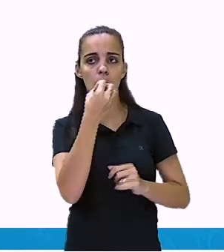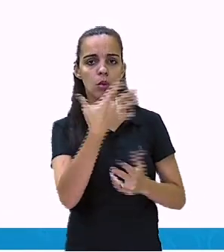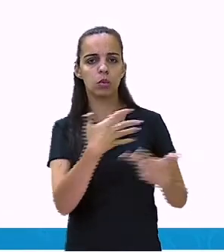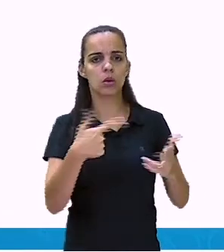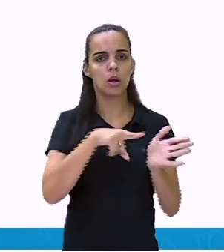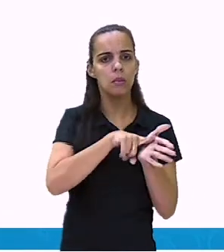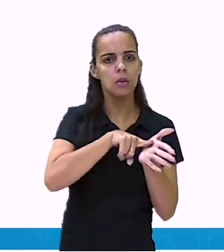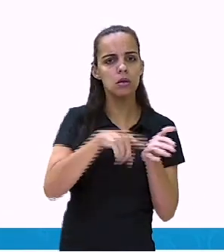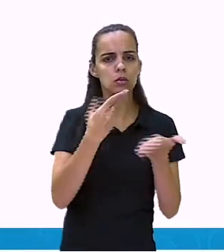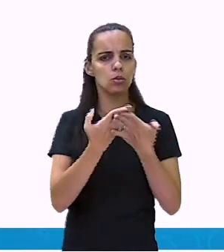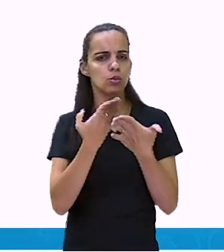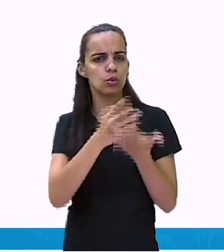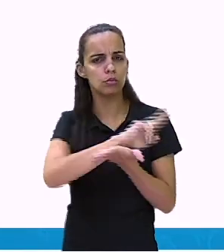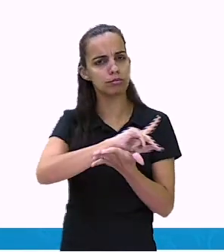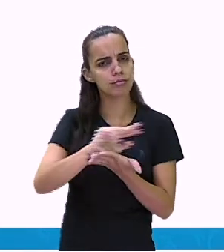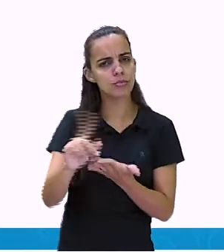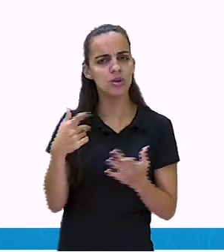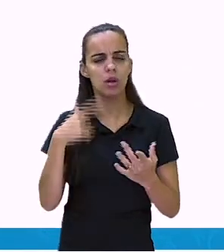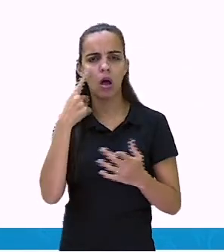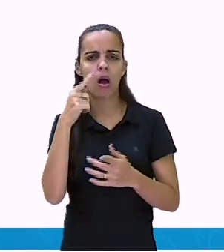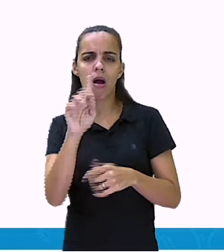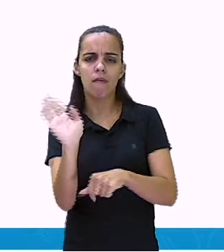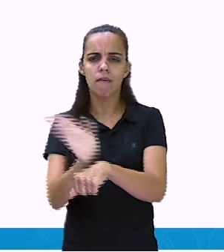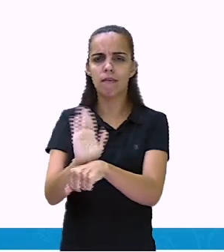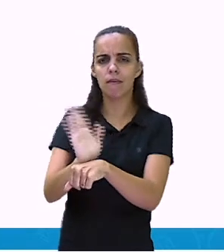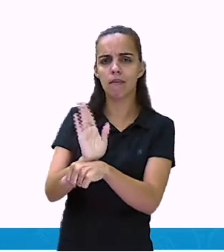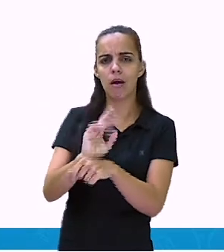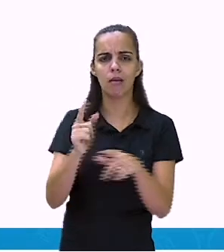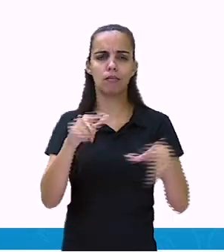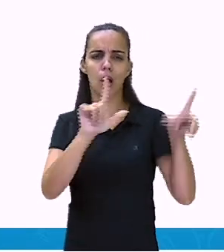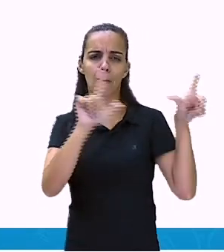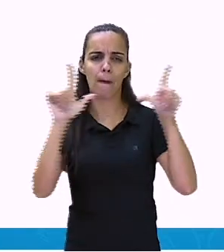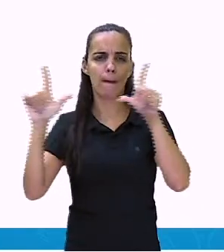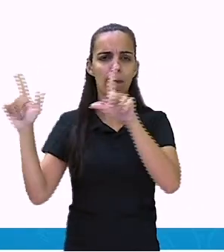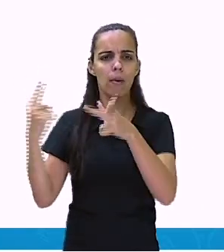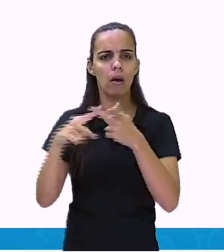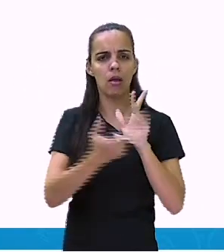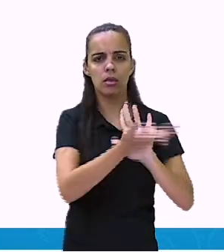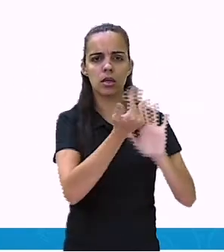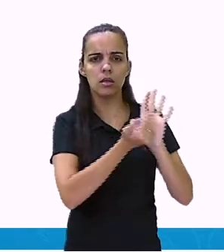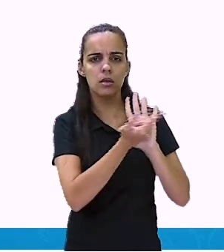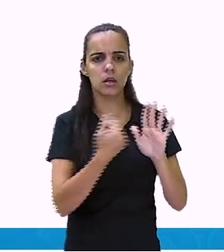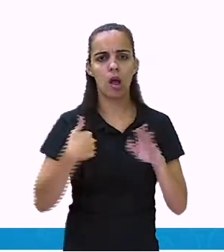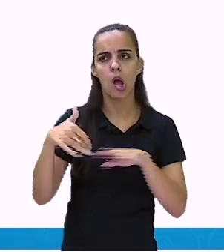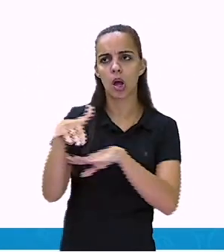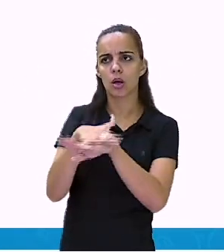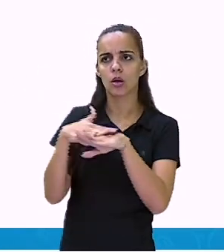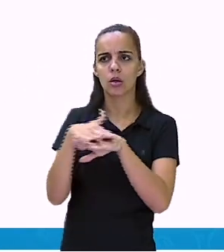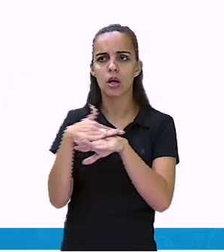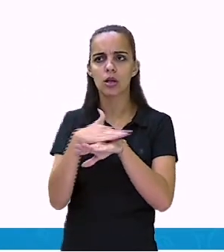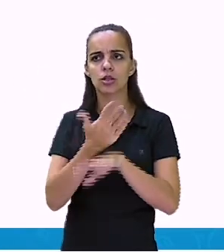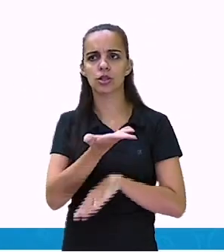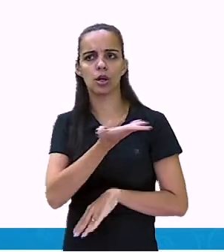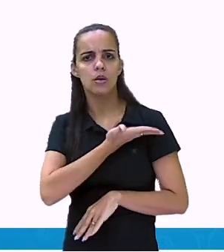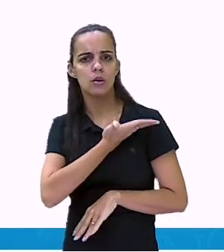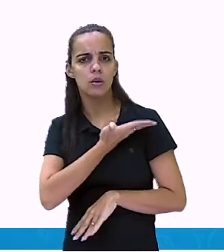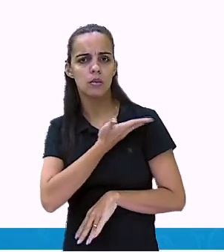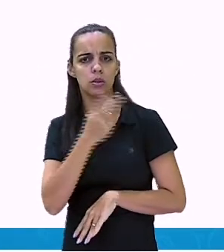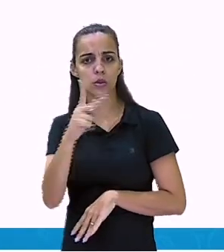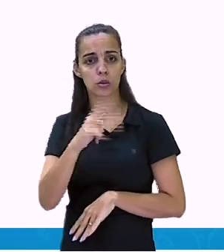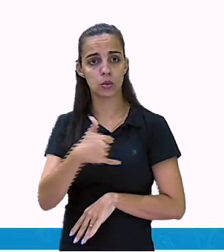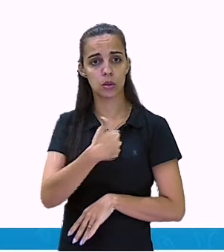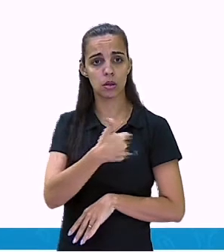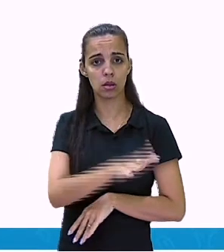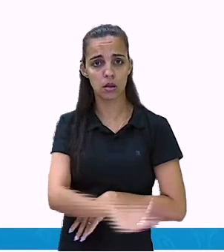Pesquisa, estudos diversos, assistir a filmes e séries apropriados à sua idade,